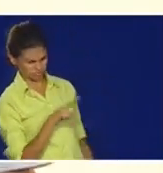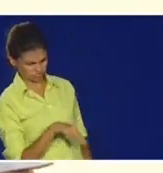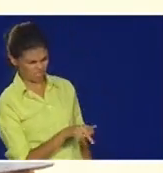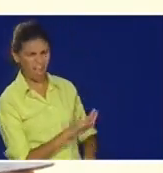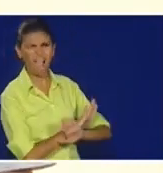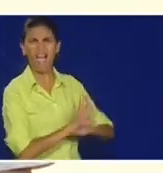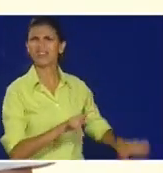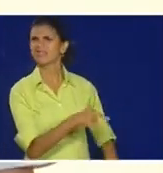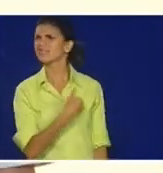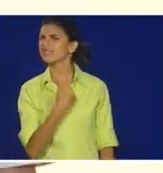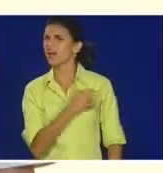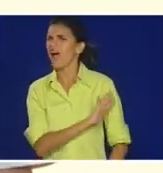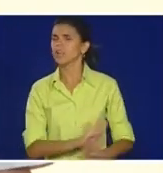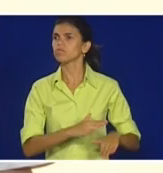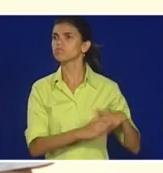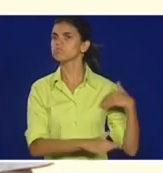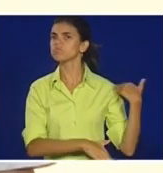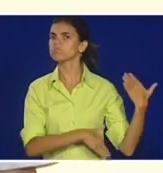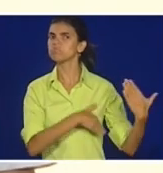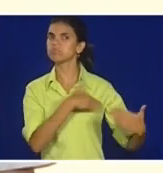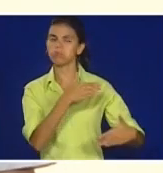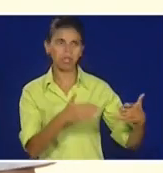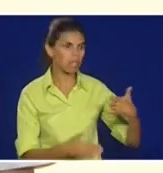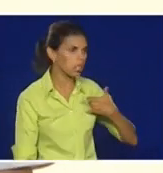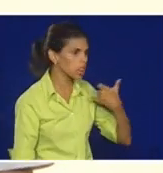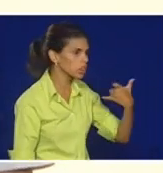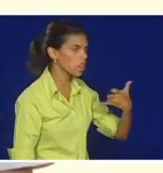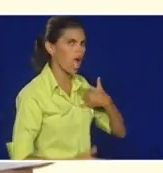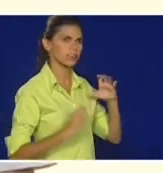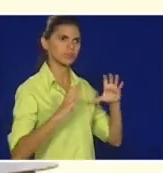passar. Quando chegou na época do maternal, nós colocamos ele